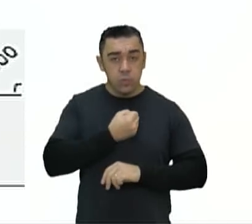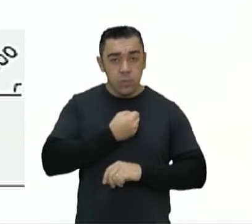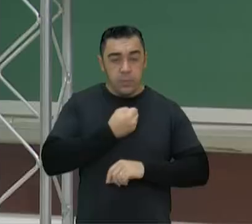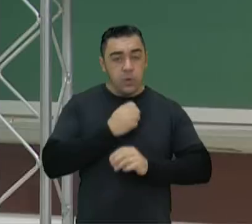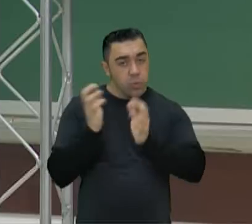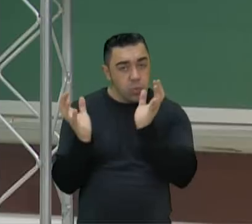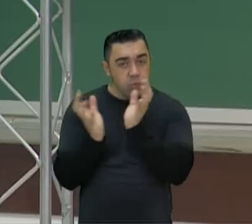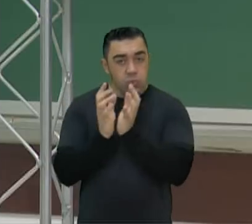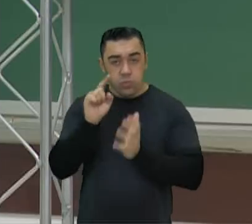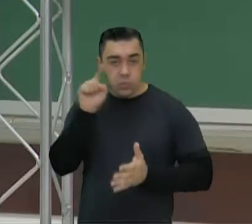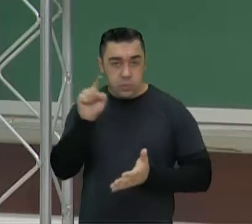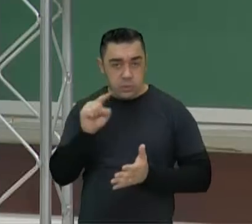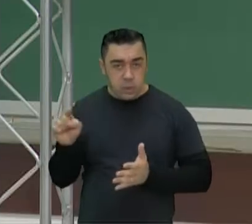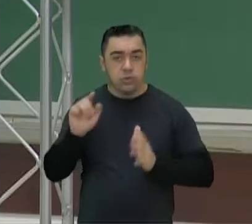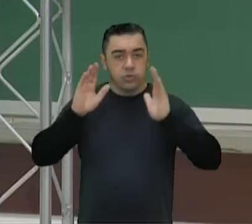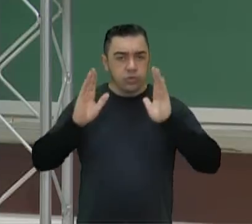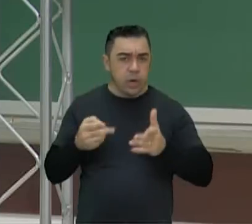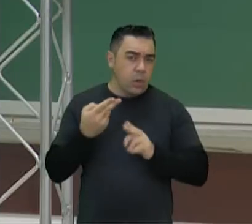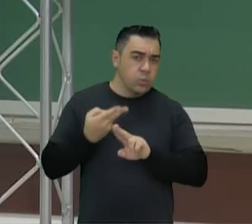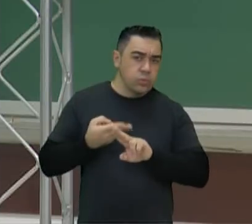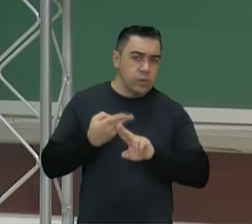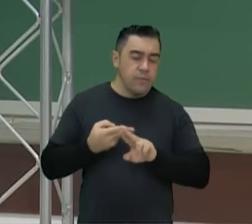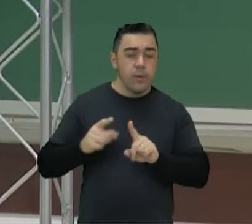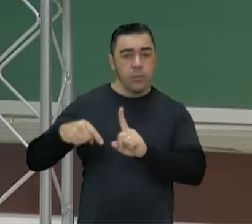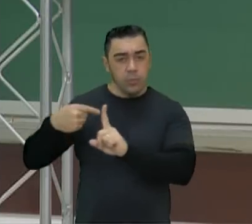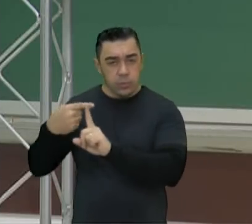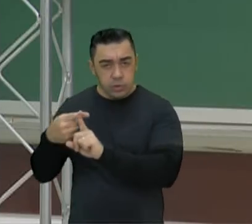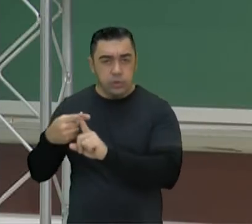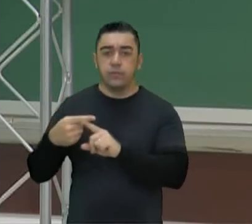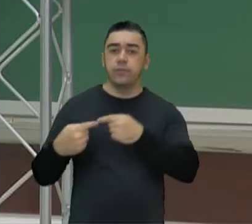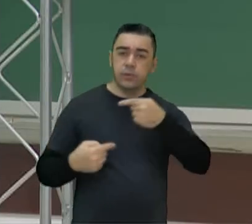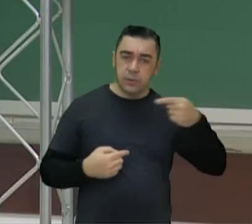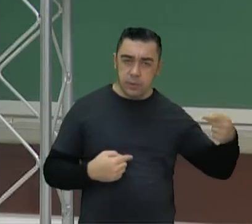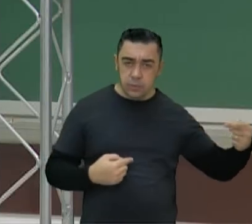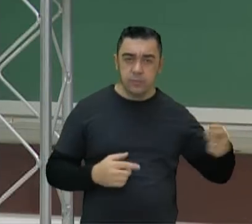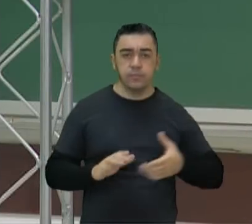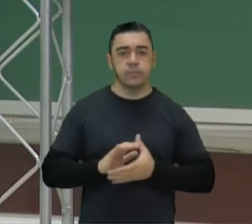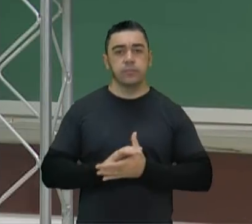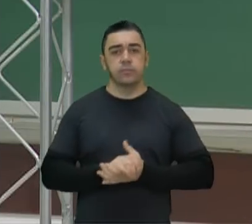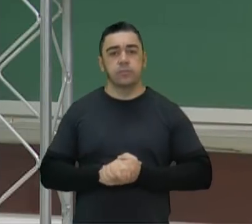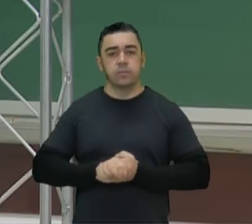nesse parâmetro aí, como positivo e negativo.